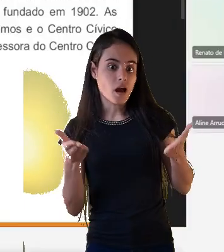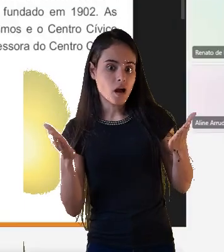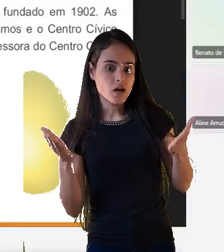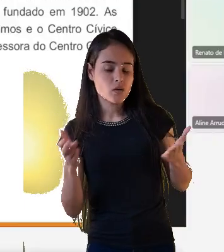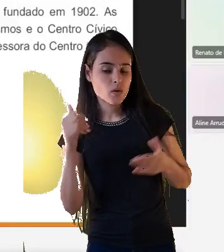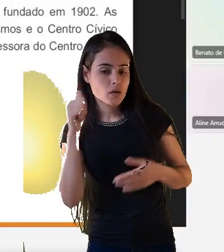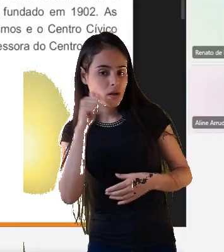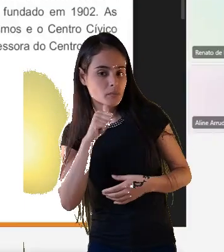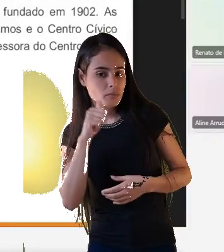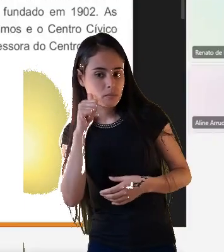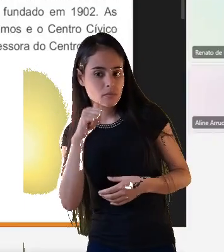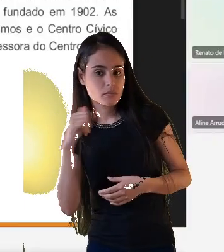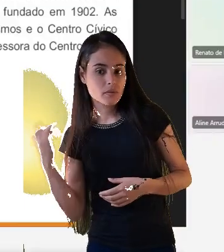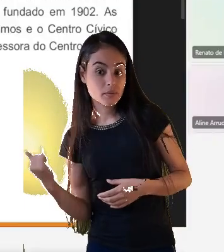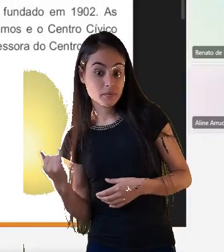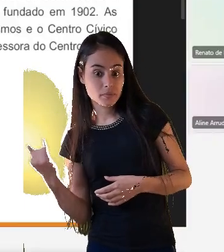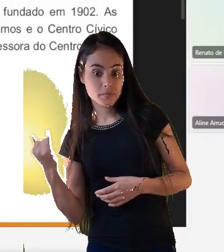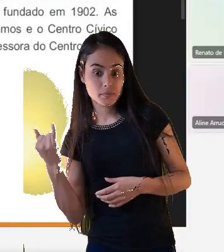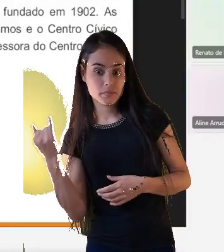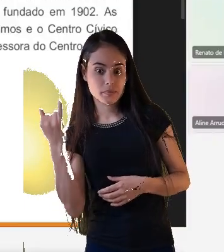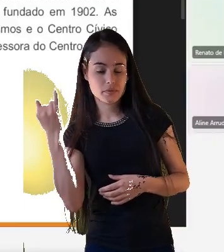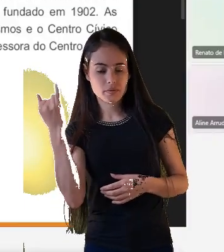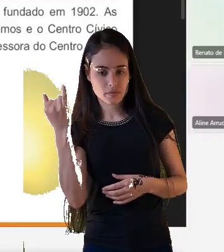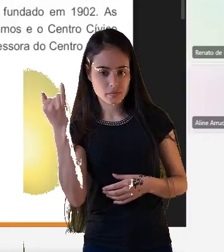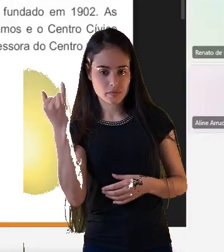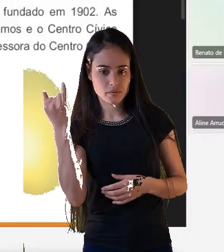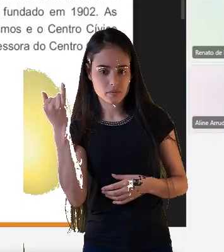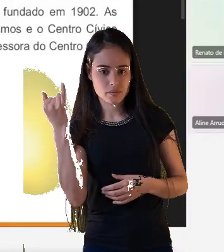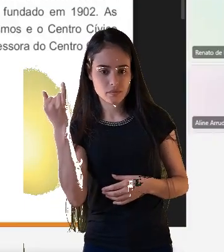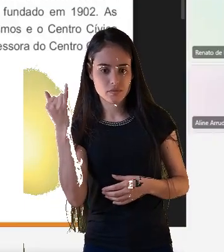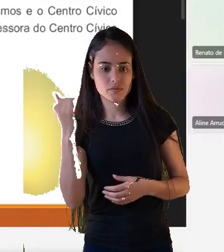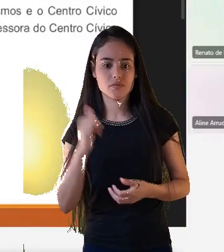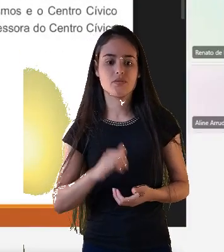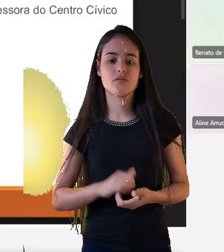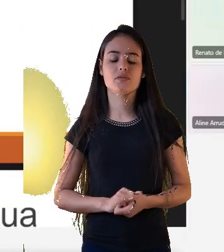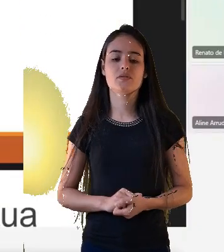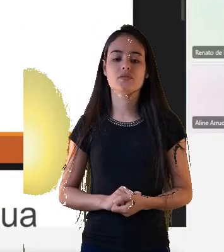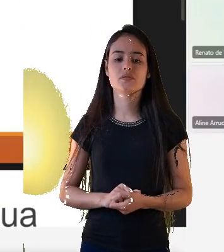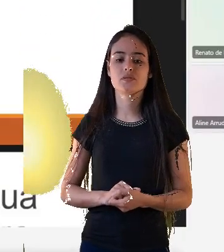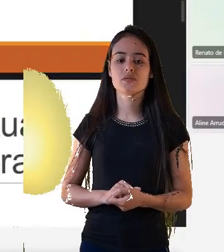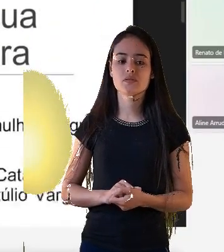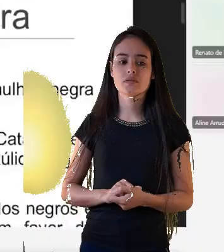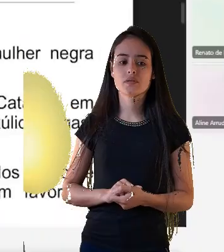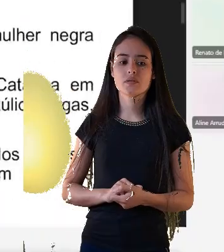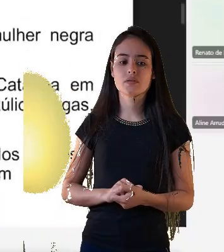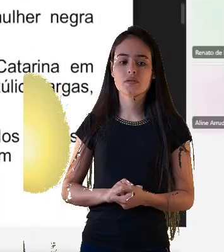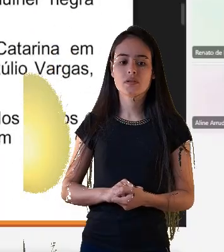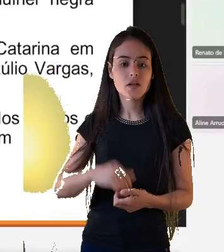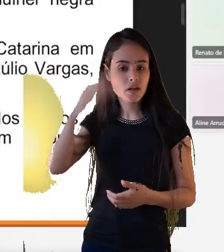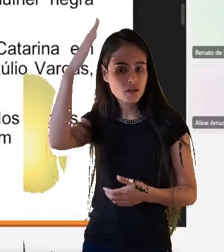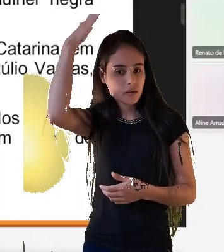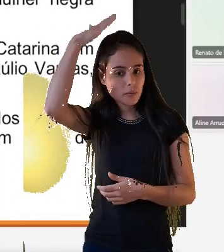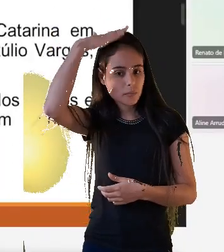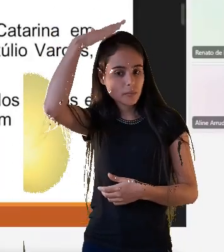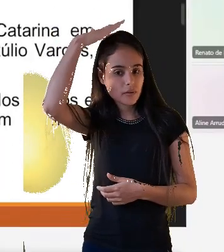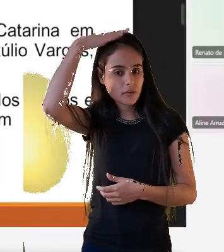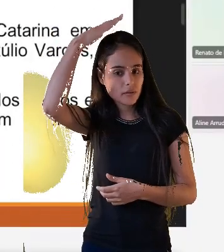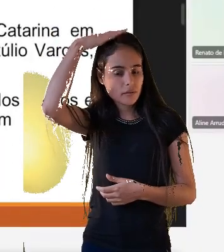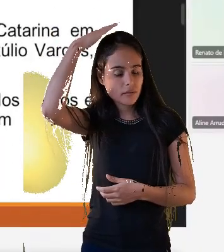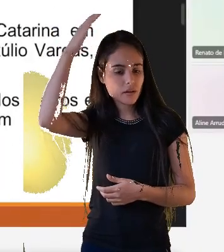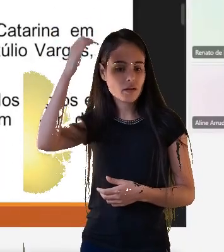vai se fortalecer nesse período. Pode passar. E aí nós vamos ter aqui um